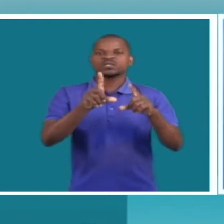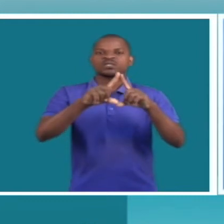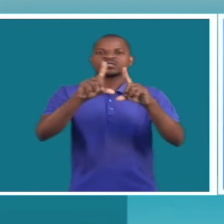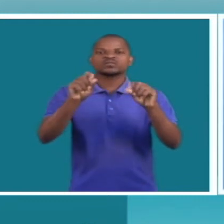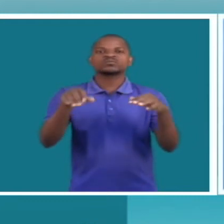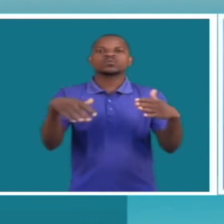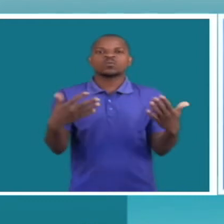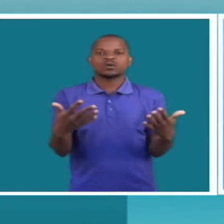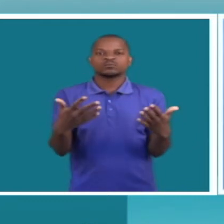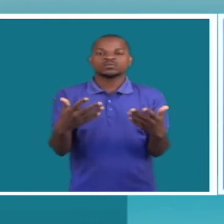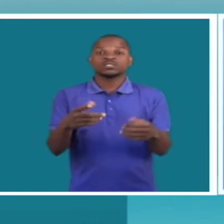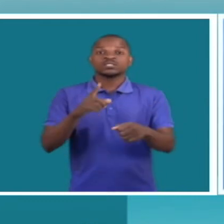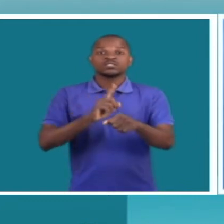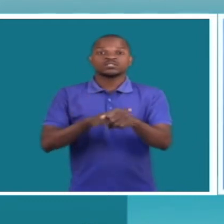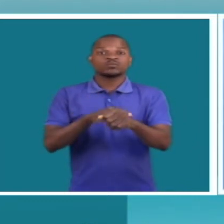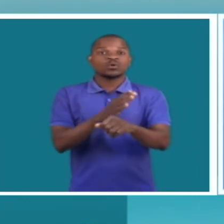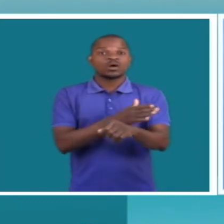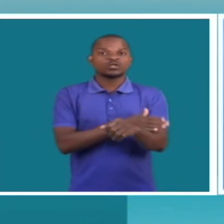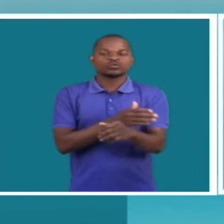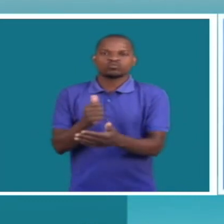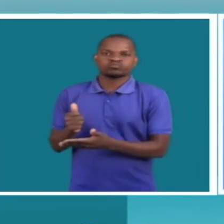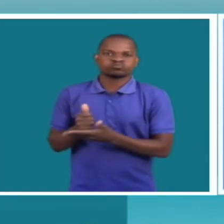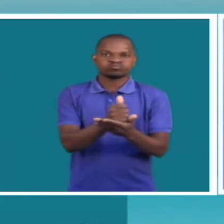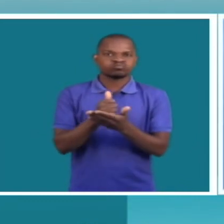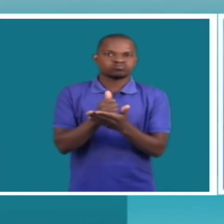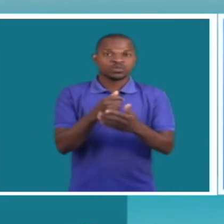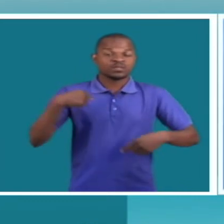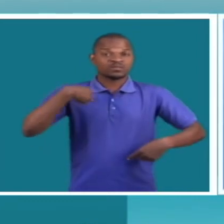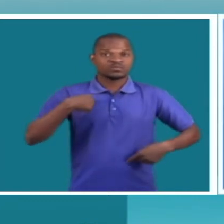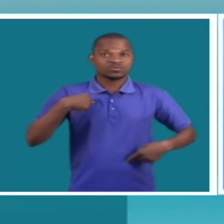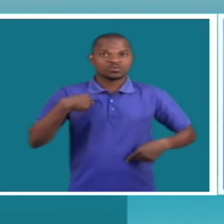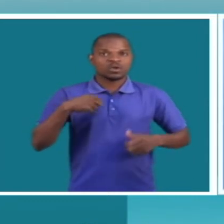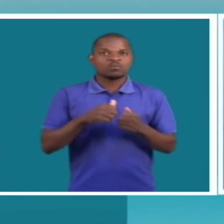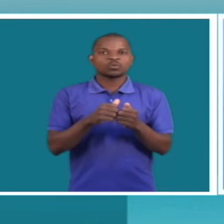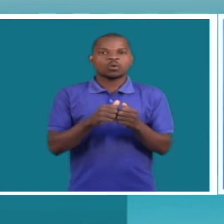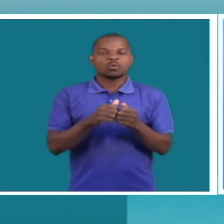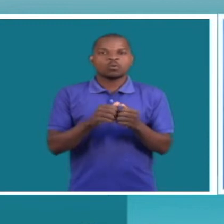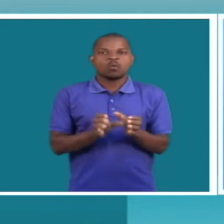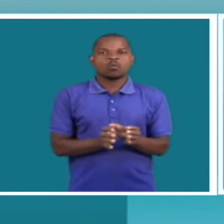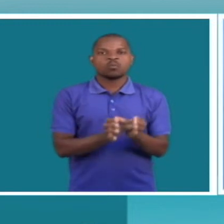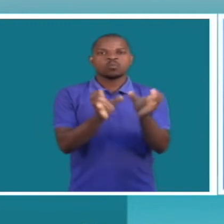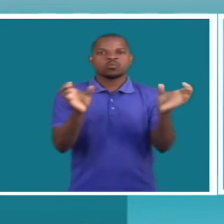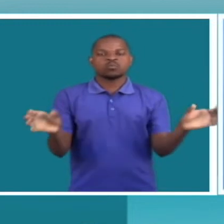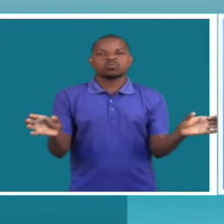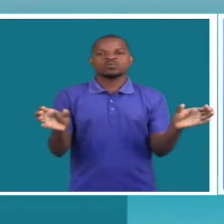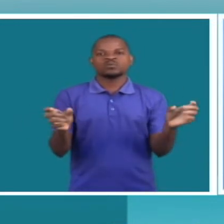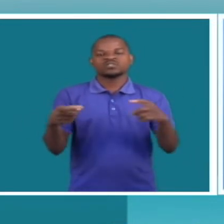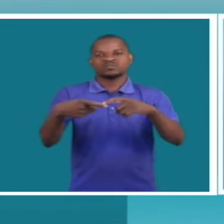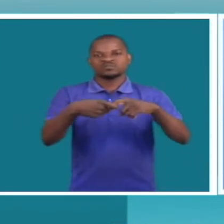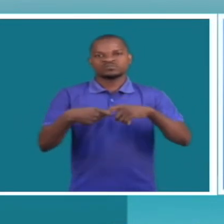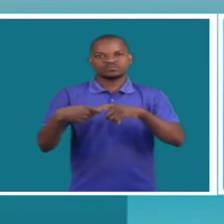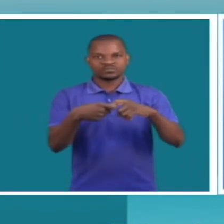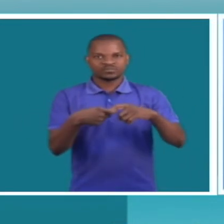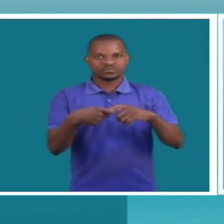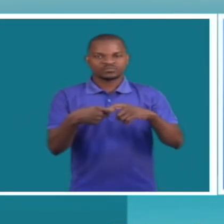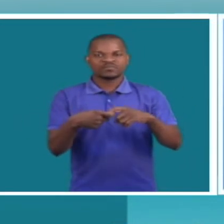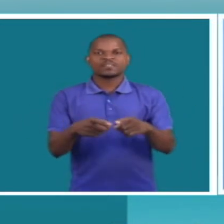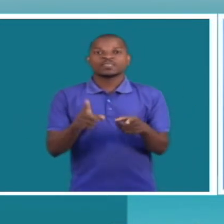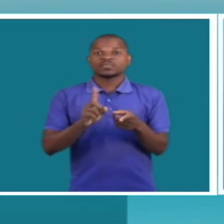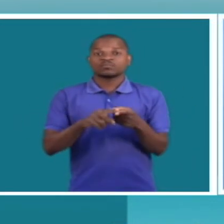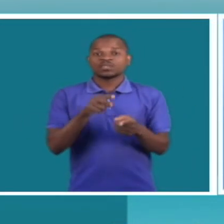durante o resgate há crianças que foram separadas das suas famílias. E esta vai